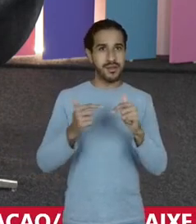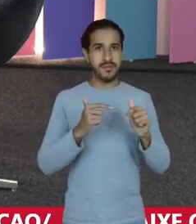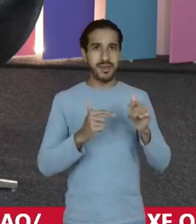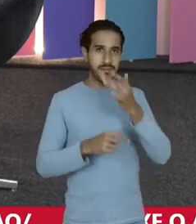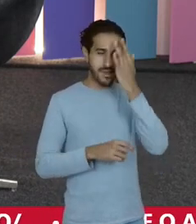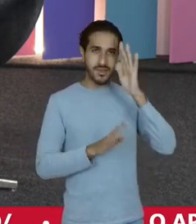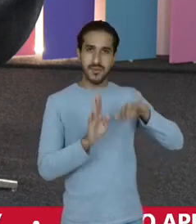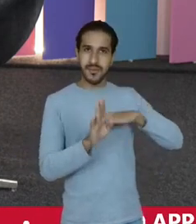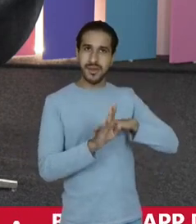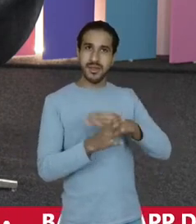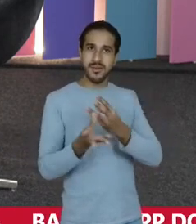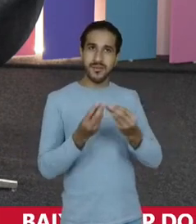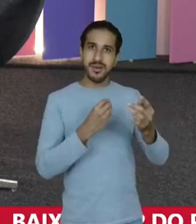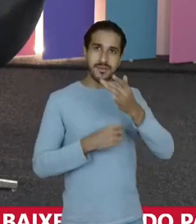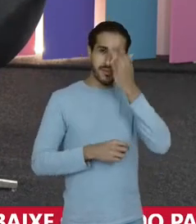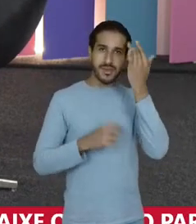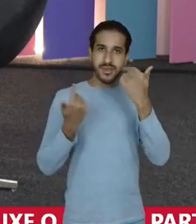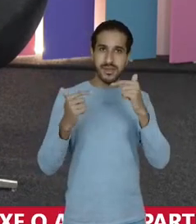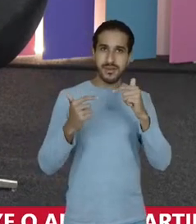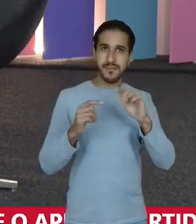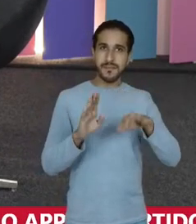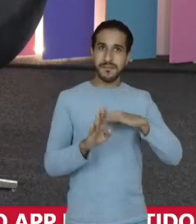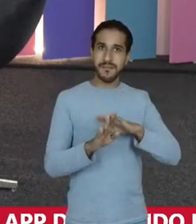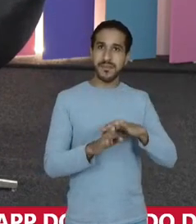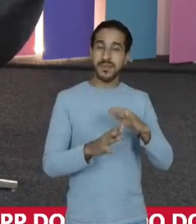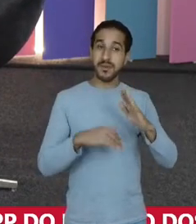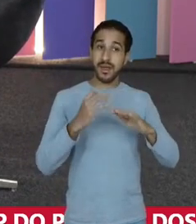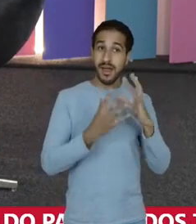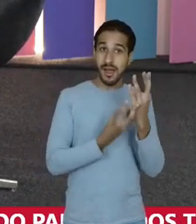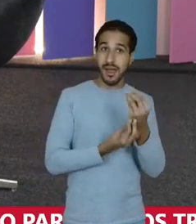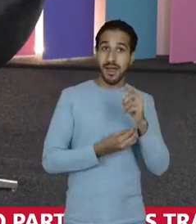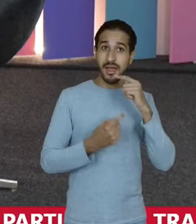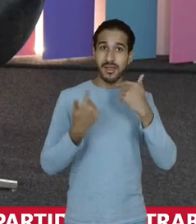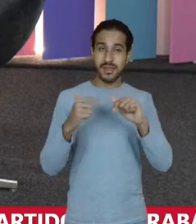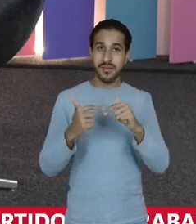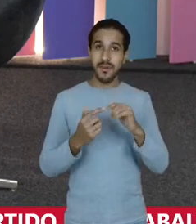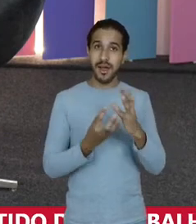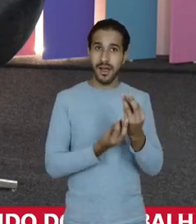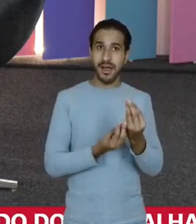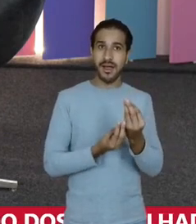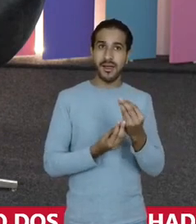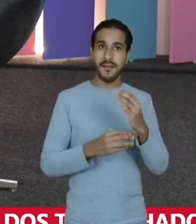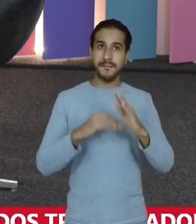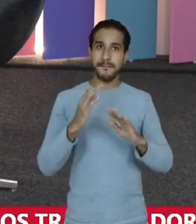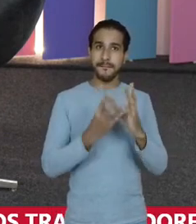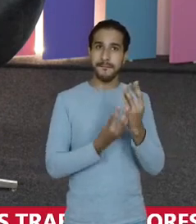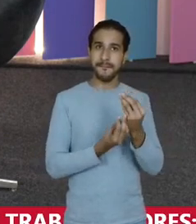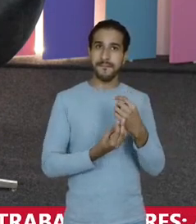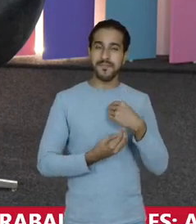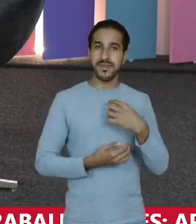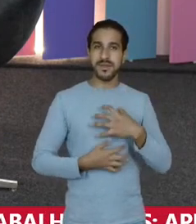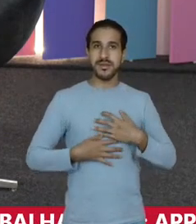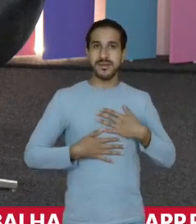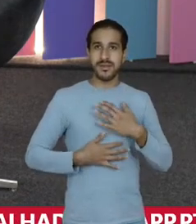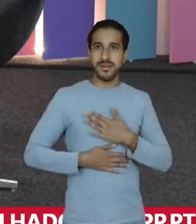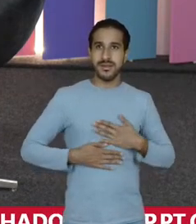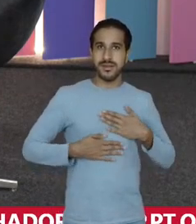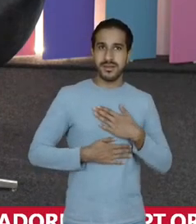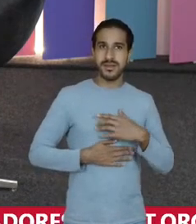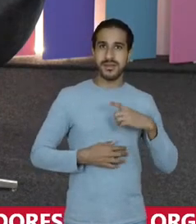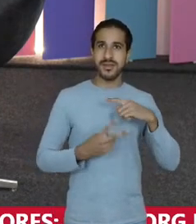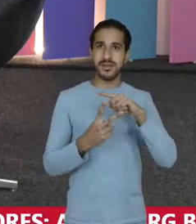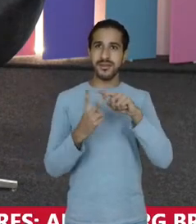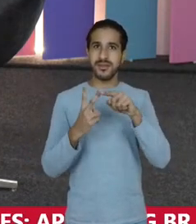ali. Tem muita gente trabalhando, né? O artista é trabalho, a arte é trabalho. E eu fico muito orgulhosa de